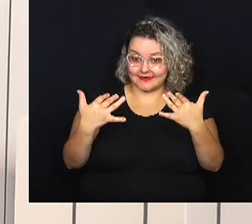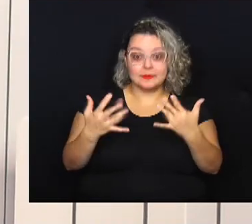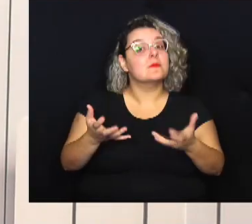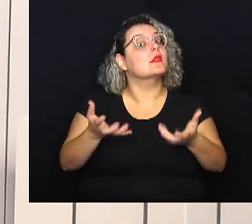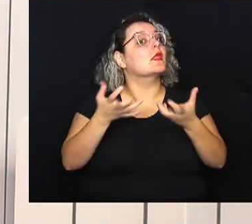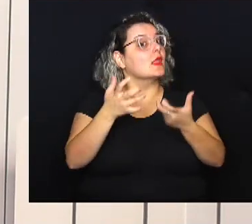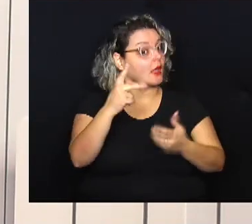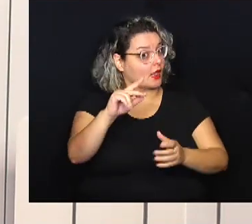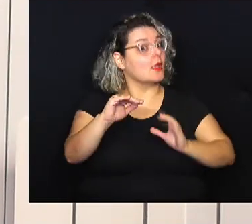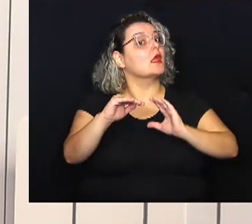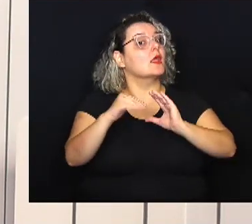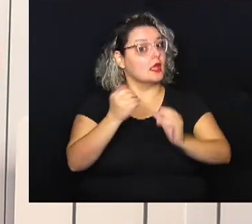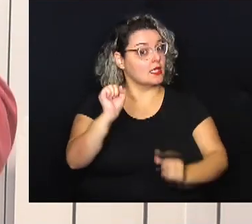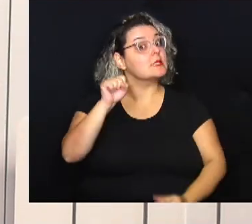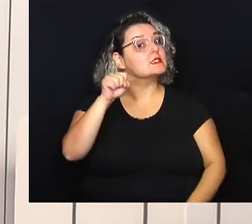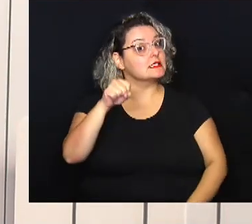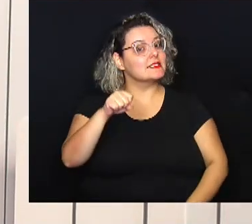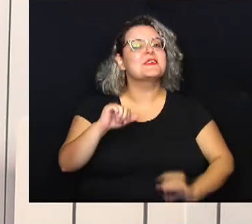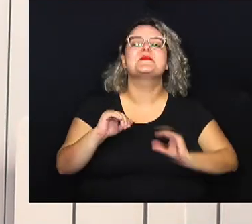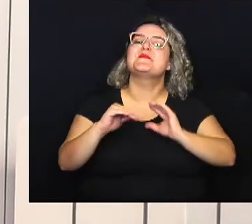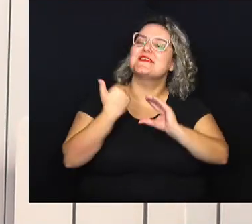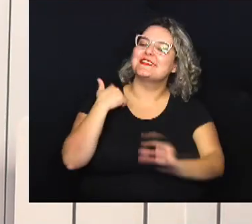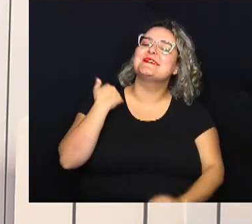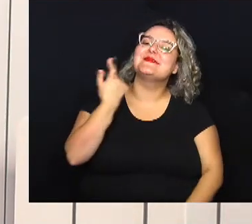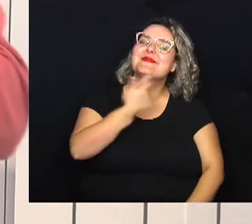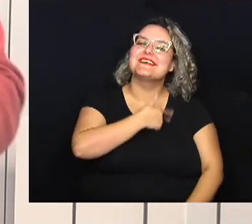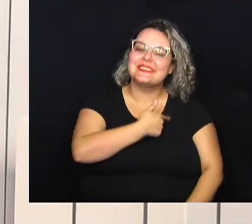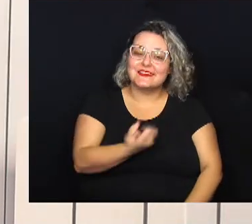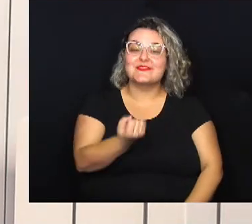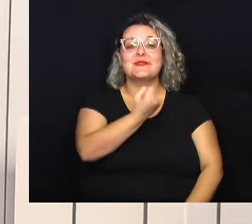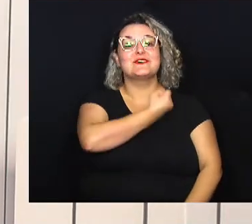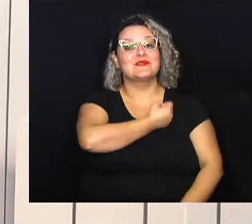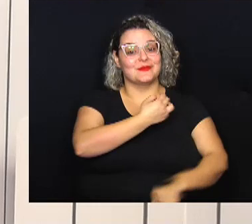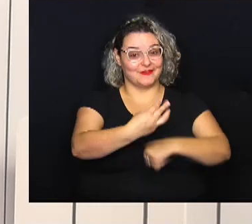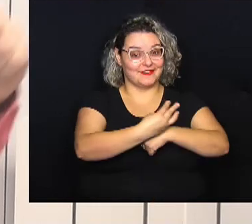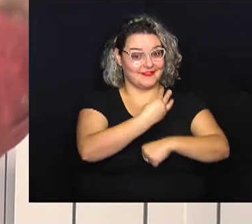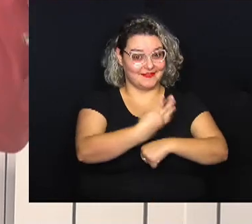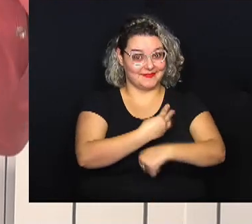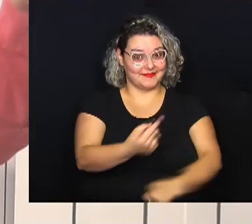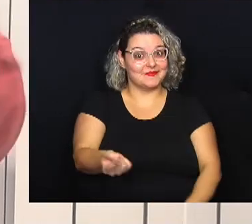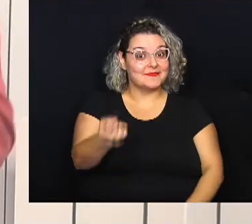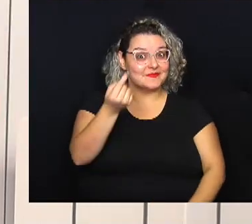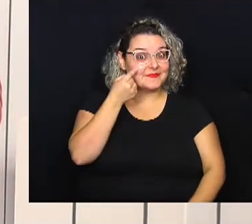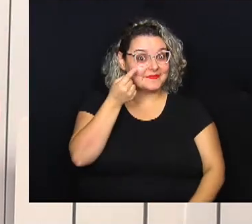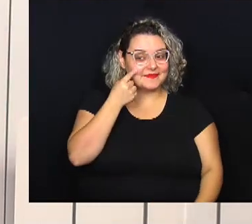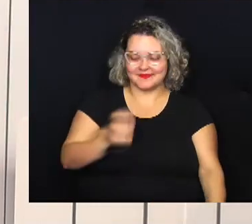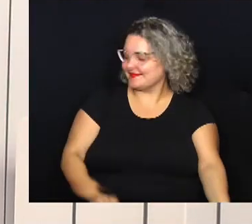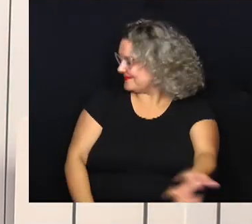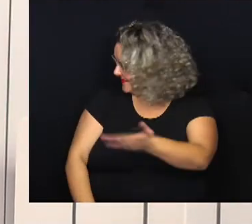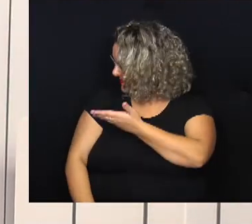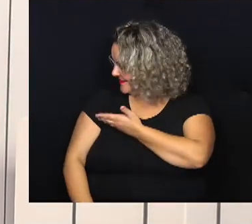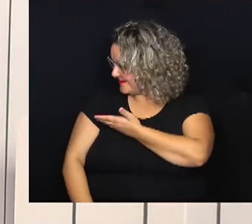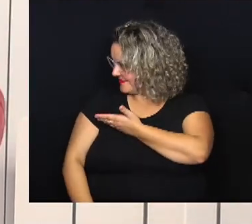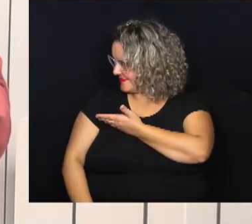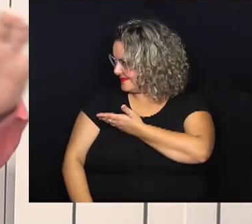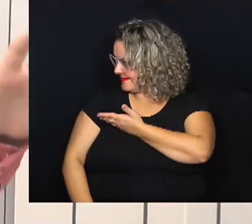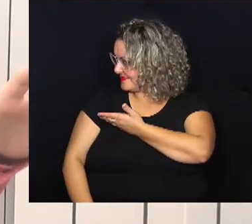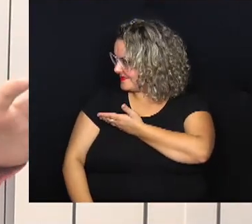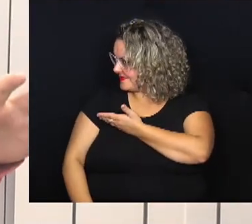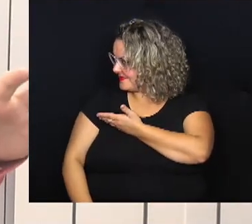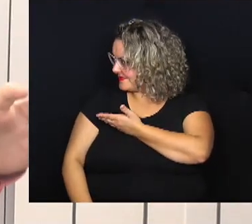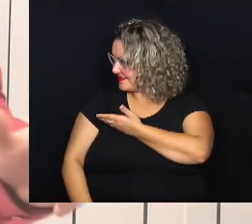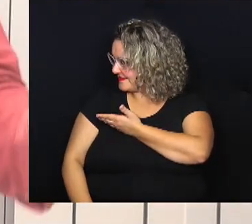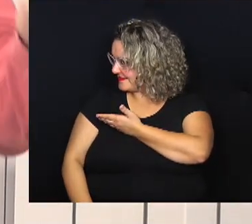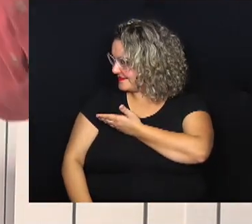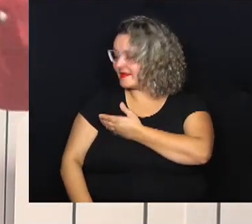sua participação, hein? Envie a sua mensagem para o número do nosso WhatsApp. 19 é o nosso DDD. Para você